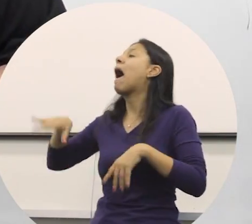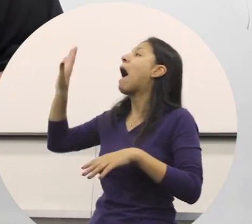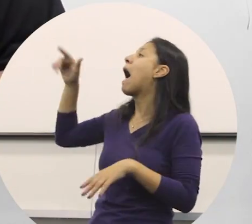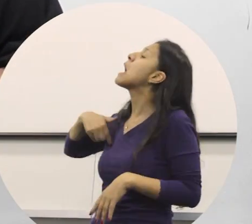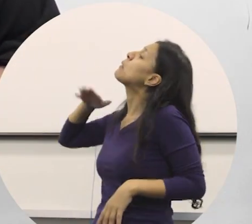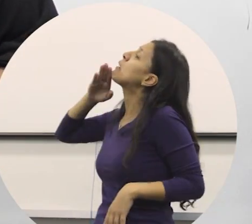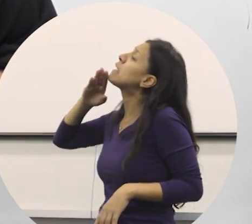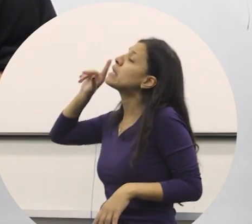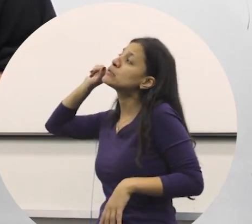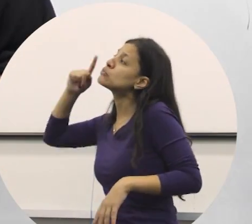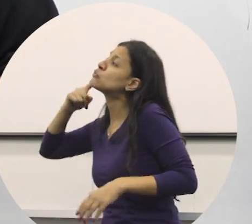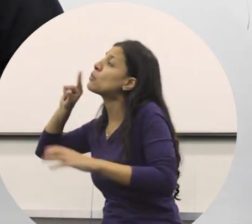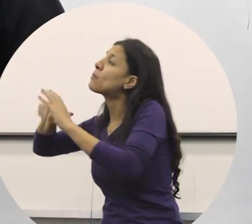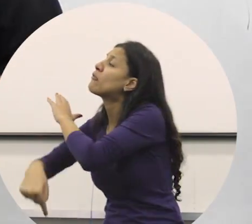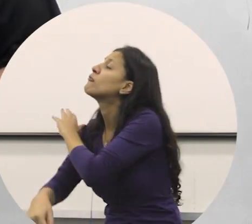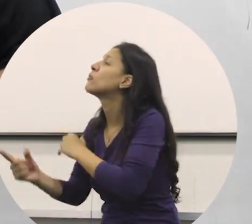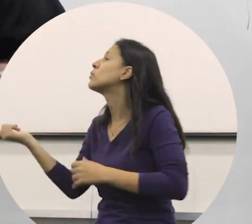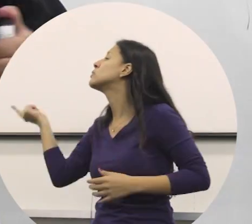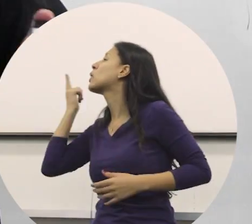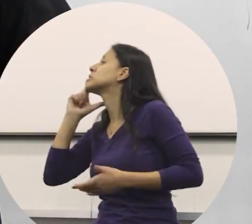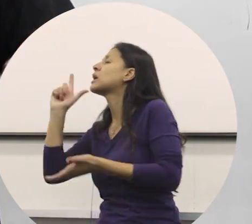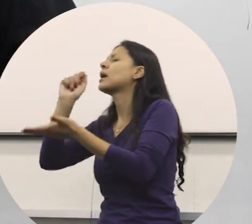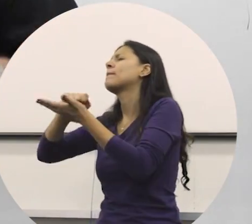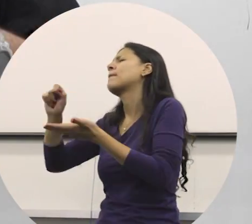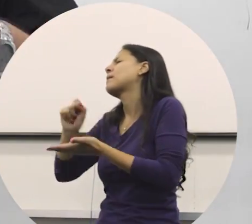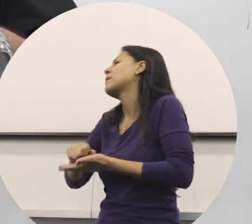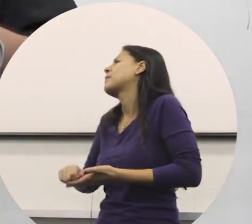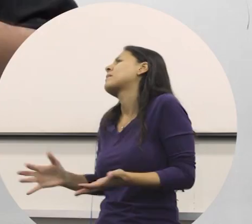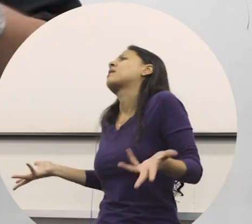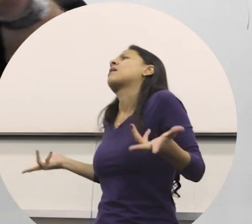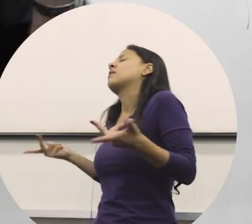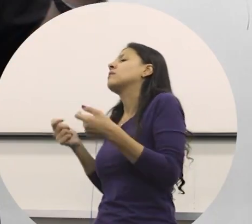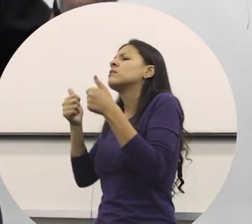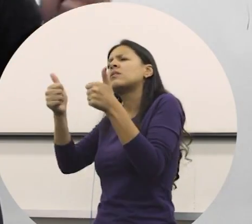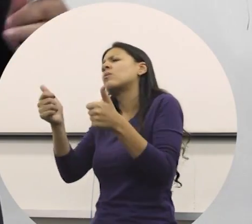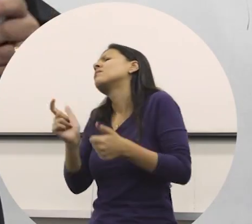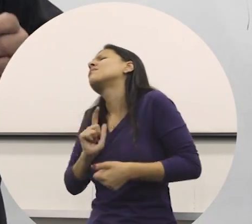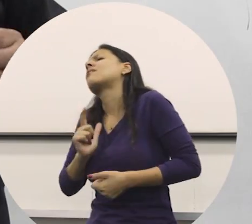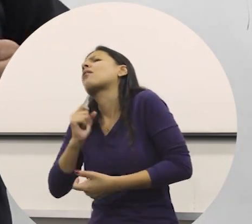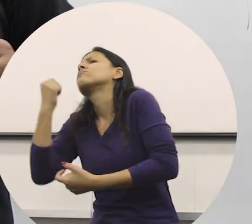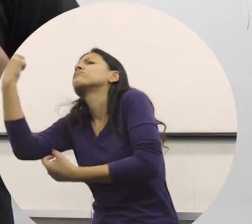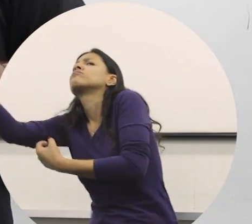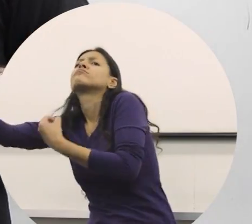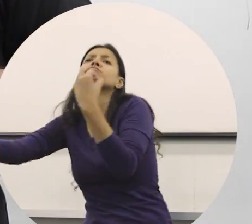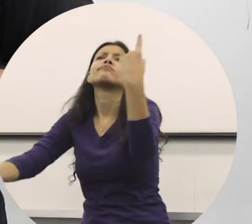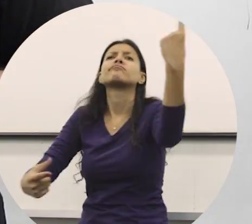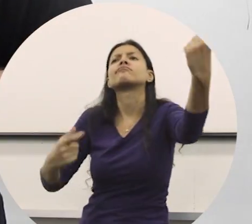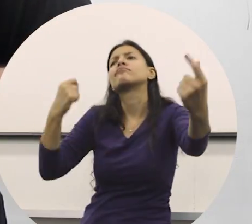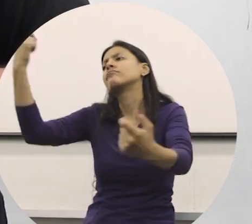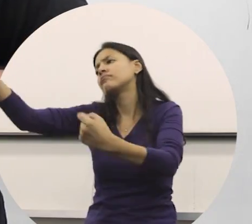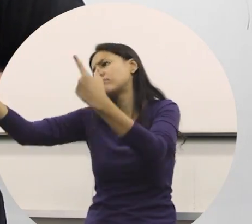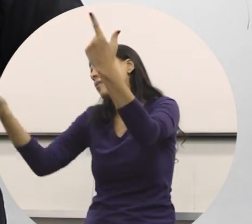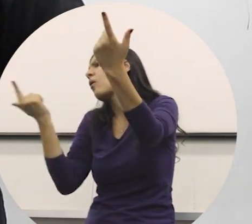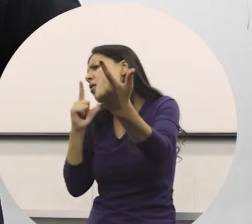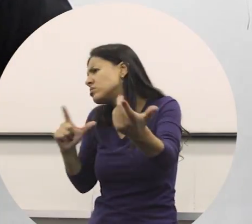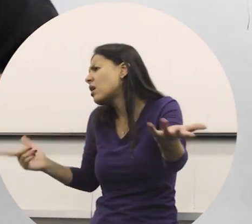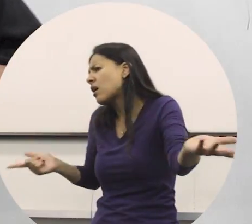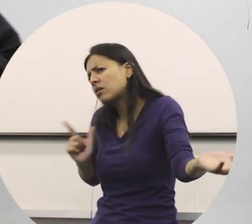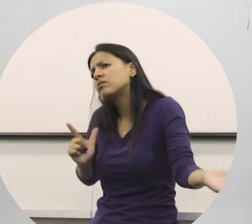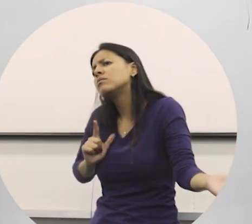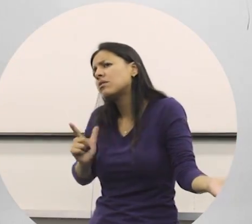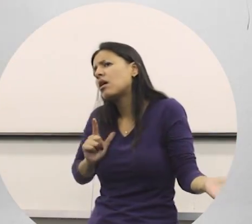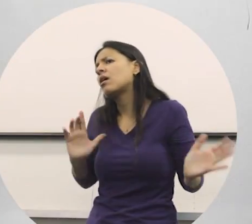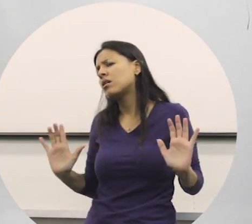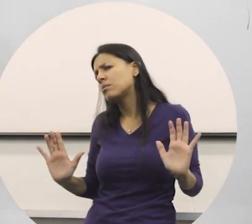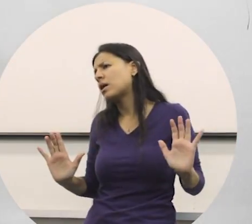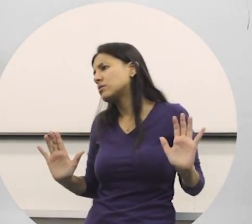pessoa surda, profunda, que escreve maravilhosamente bem. Sempre vai aparecer uma ou outra exceção à regra, tá